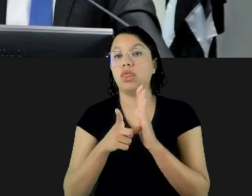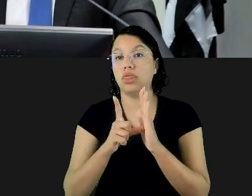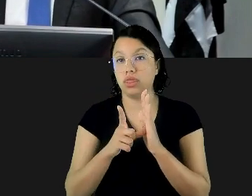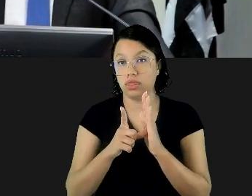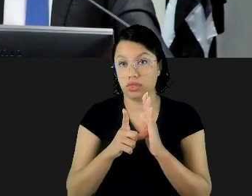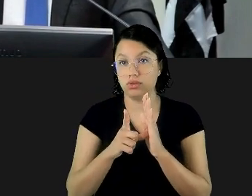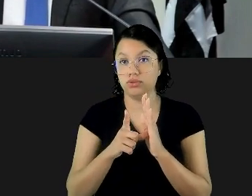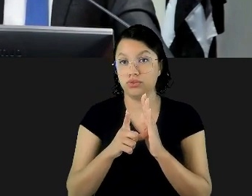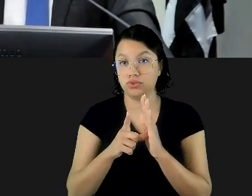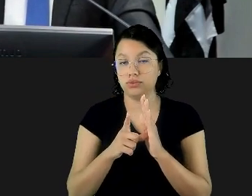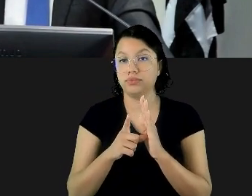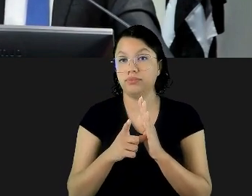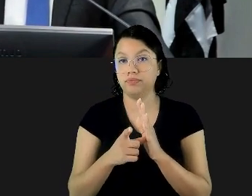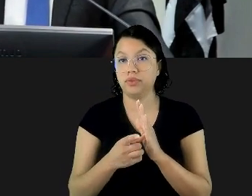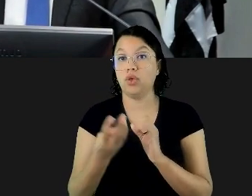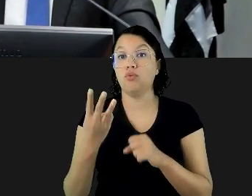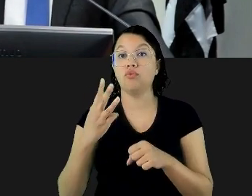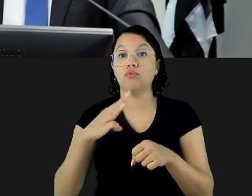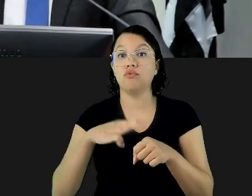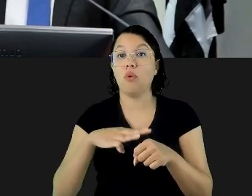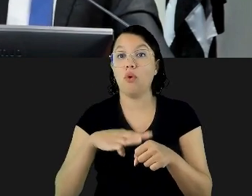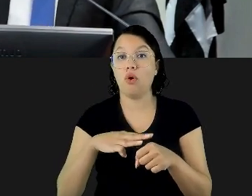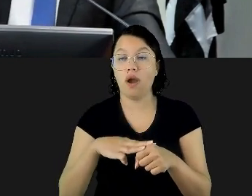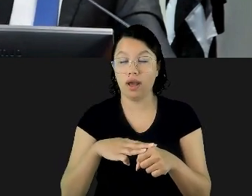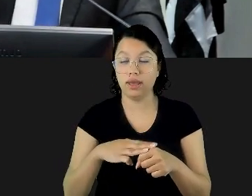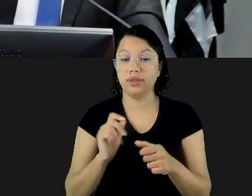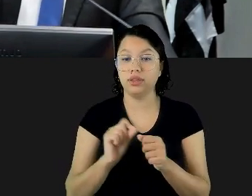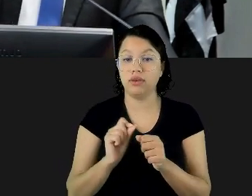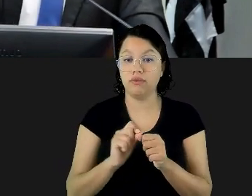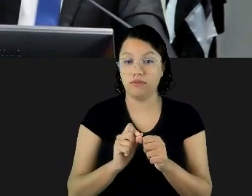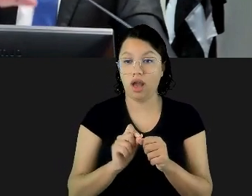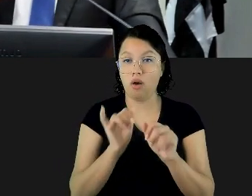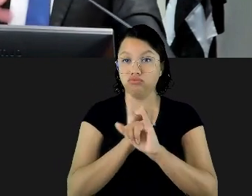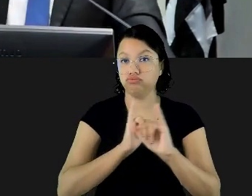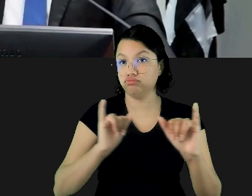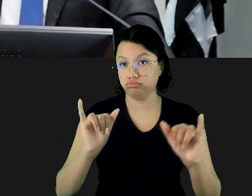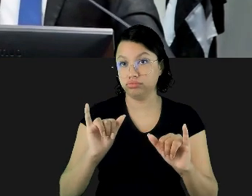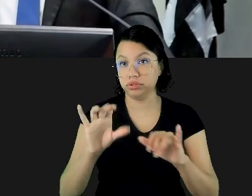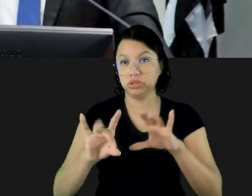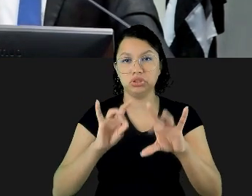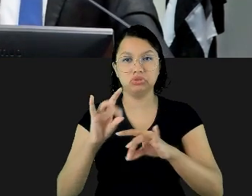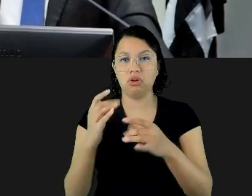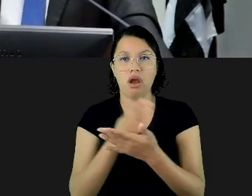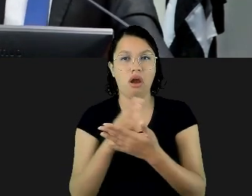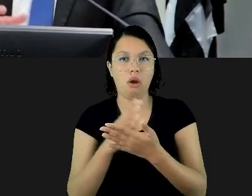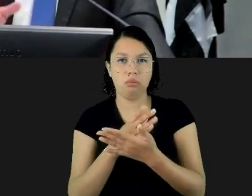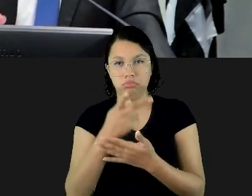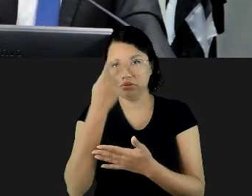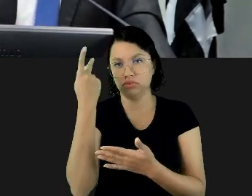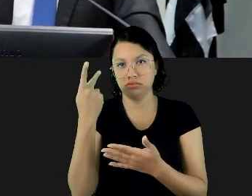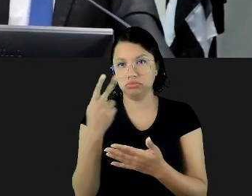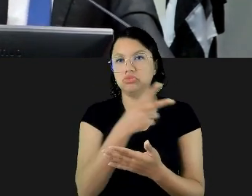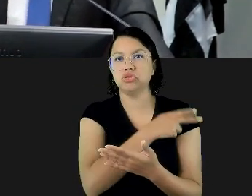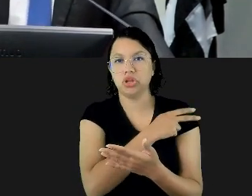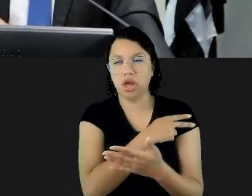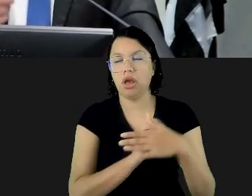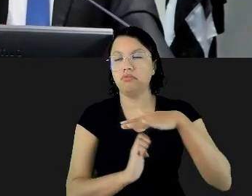Amarok, e selecionam grupos de empresários, políticos,